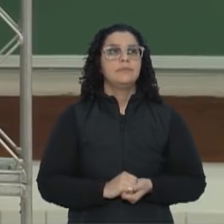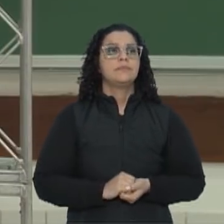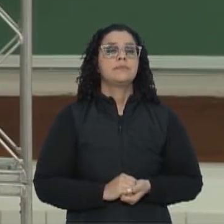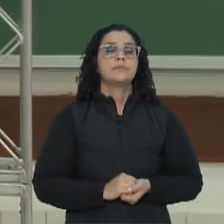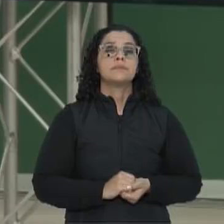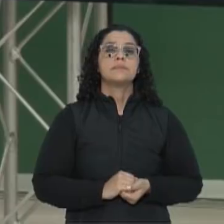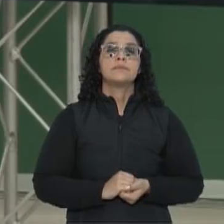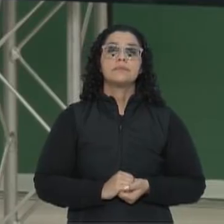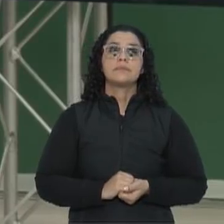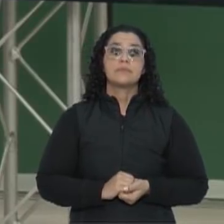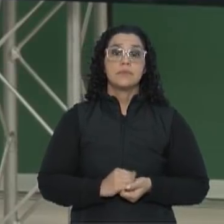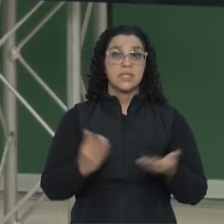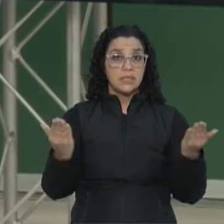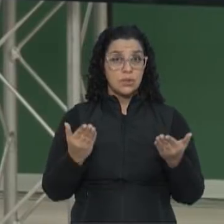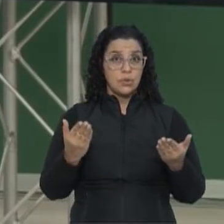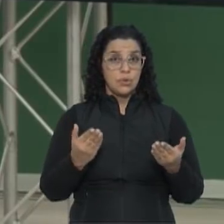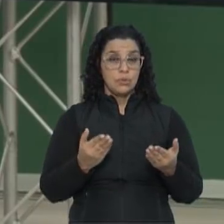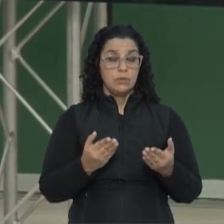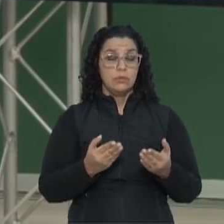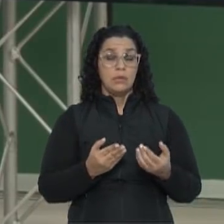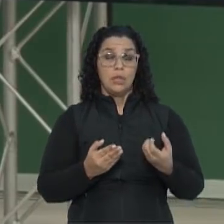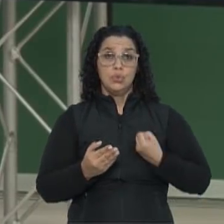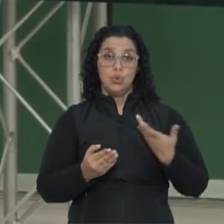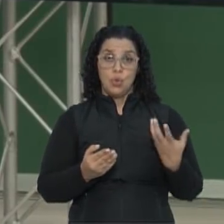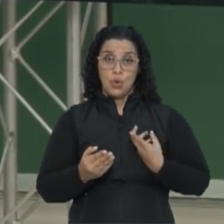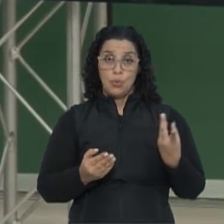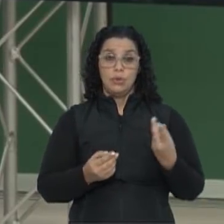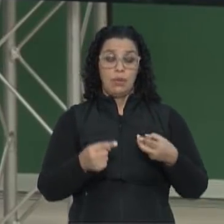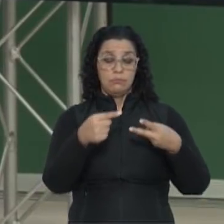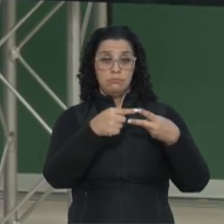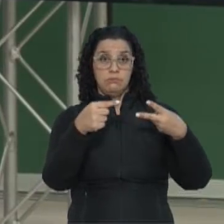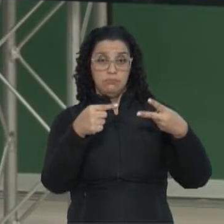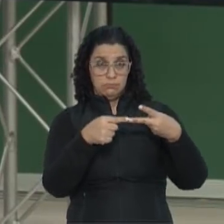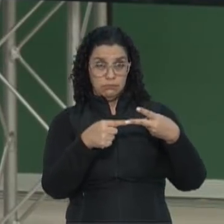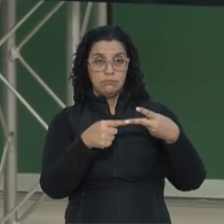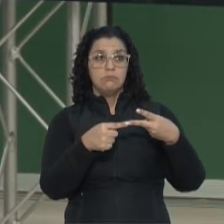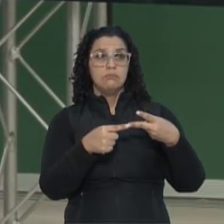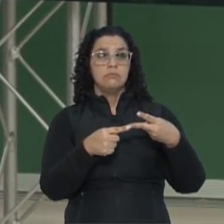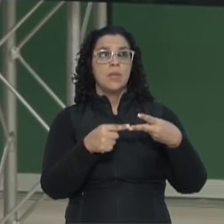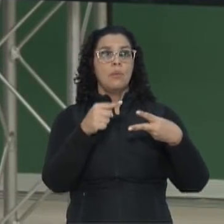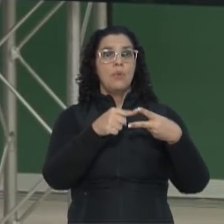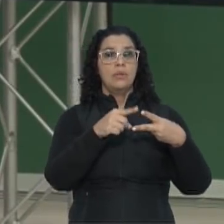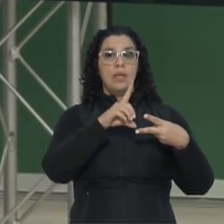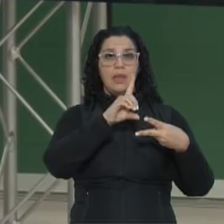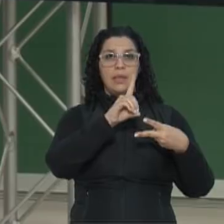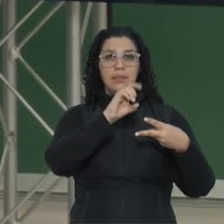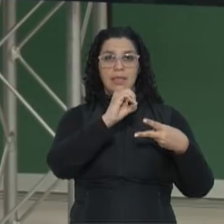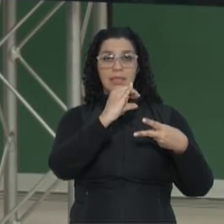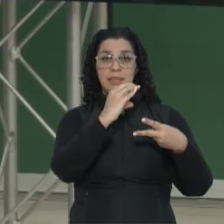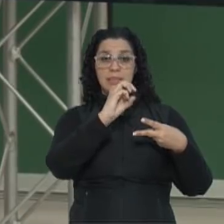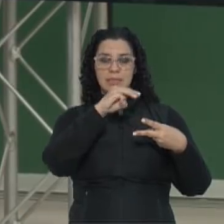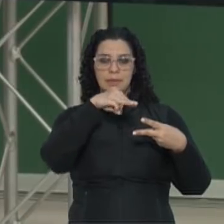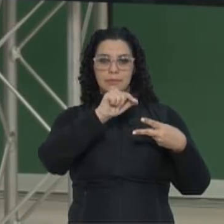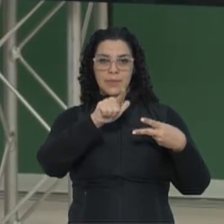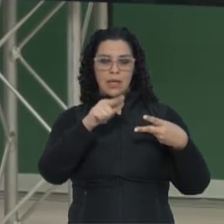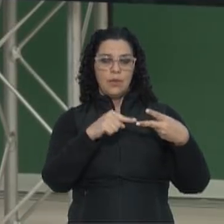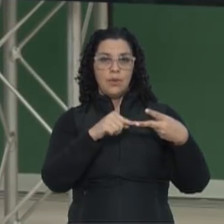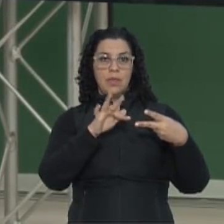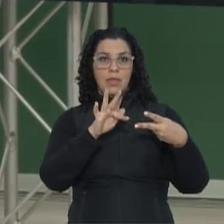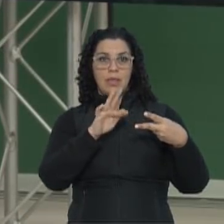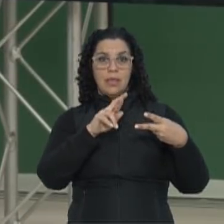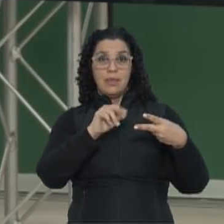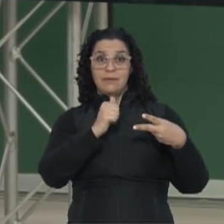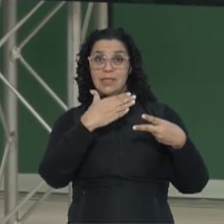Muito bem. Então, o número racional ele pode ser escrito de 2 formas. Ele pode ter uma escrita decimal e uma escrita